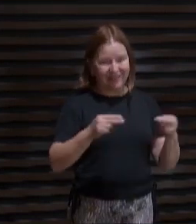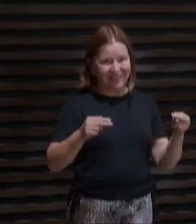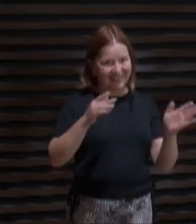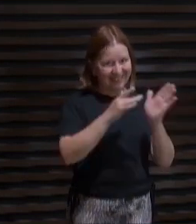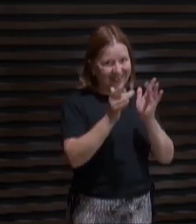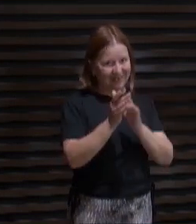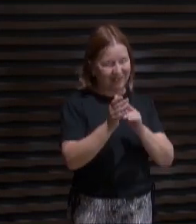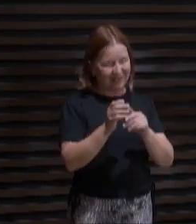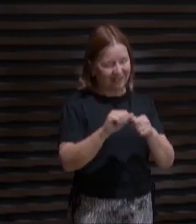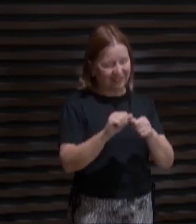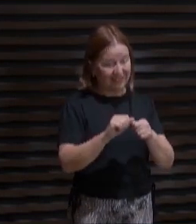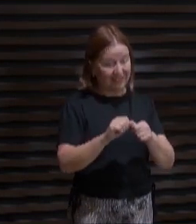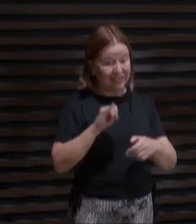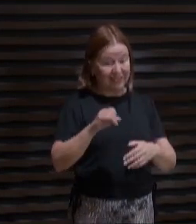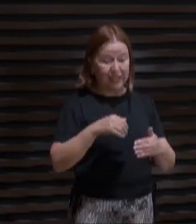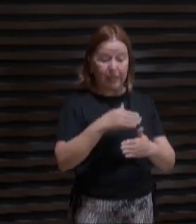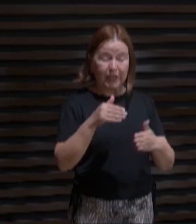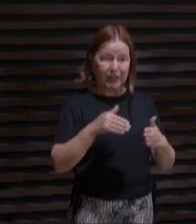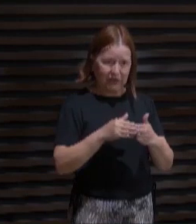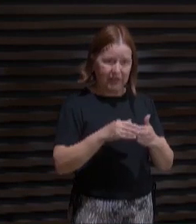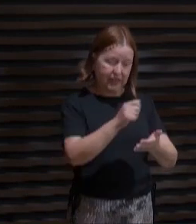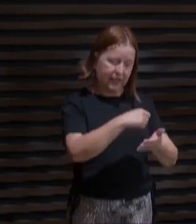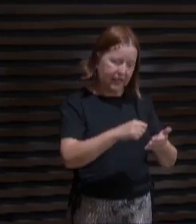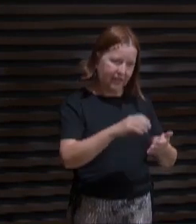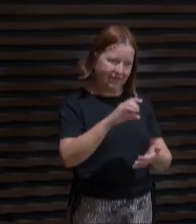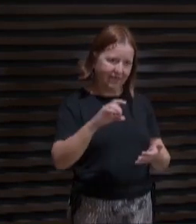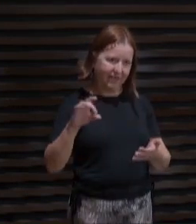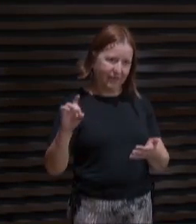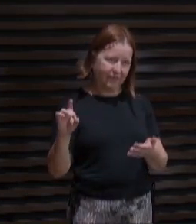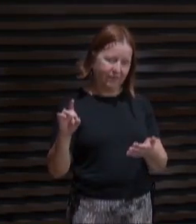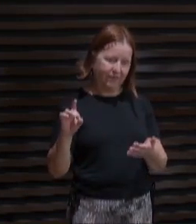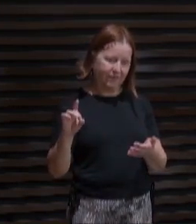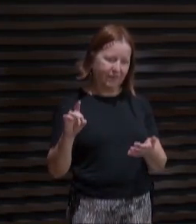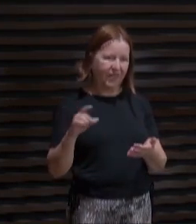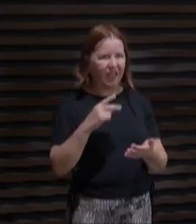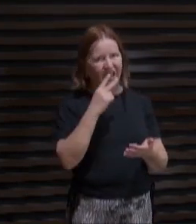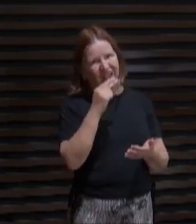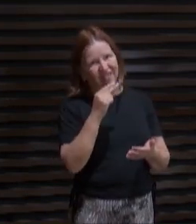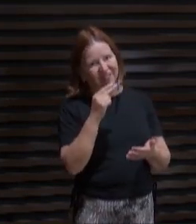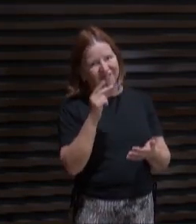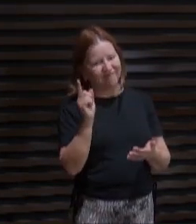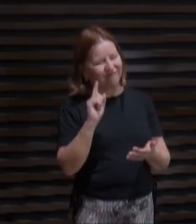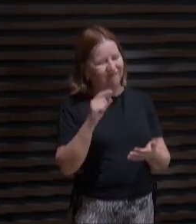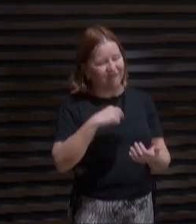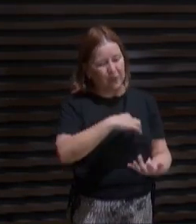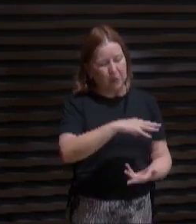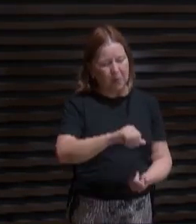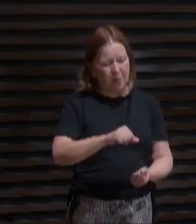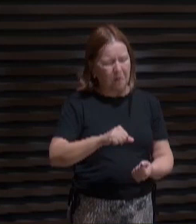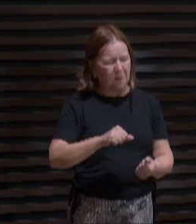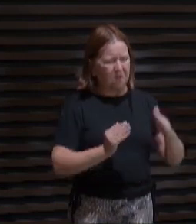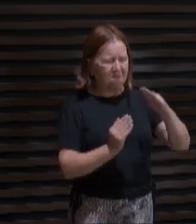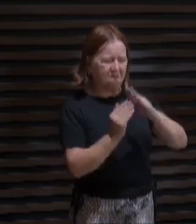Se todas elas fossem relatadas, uma por uma, creio que nem no mundo inteiro caberiam